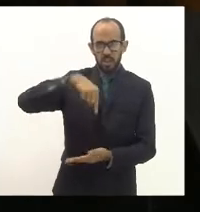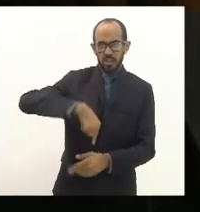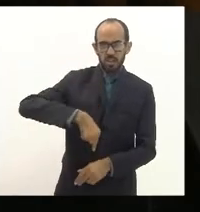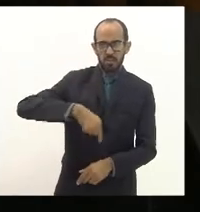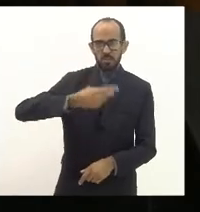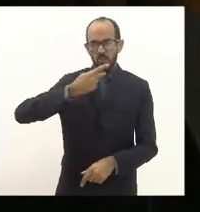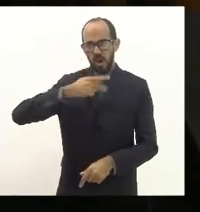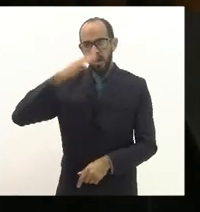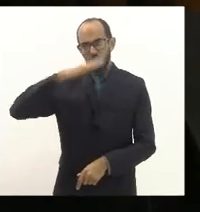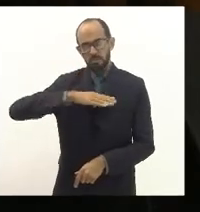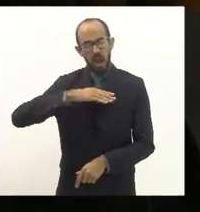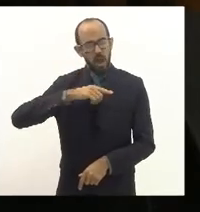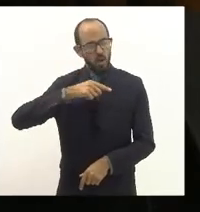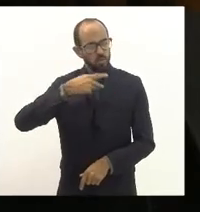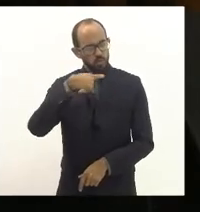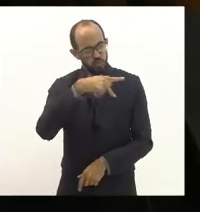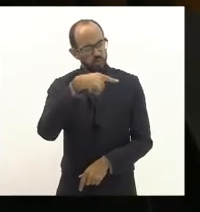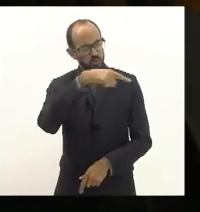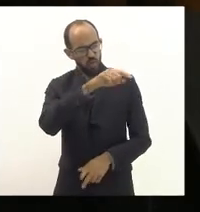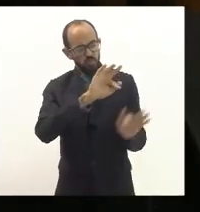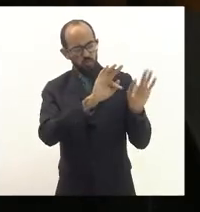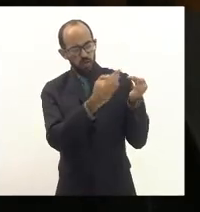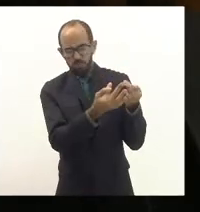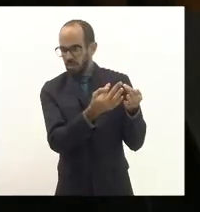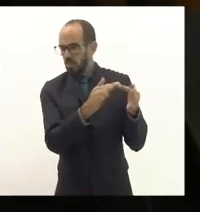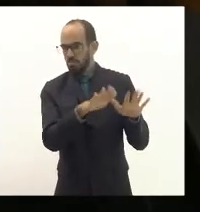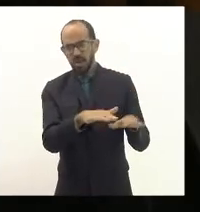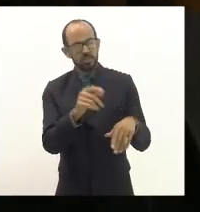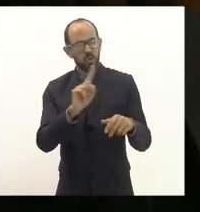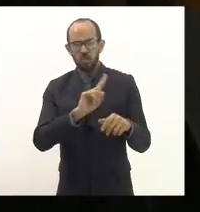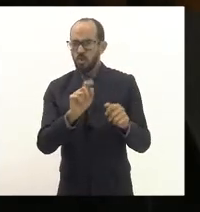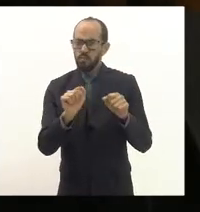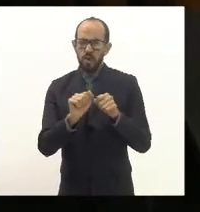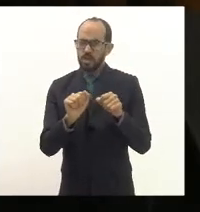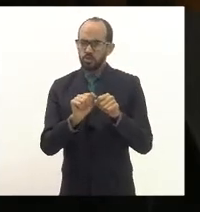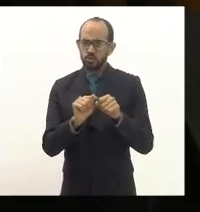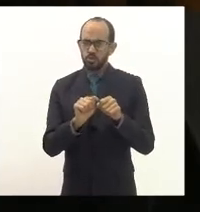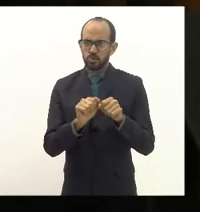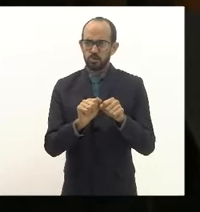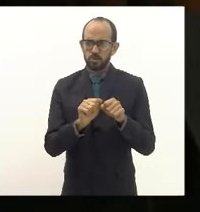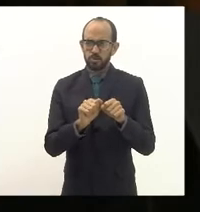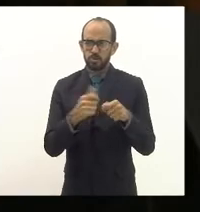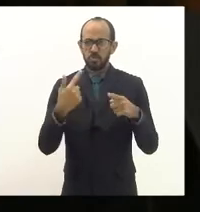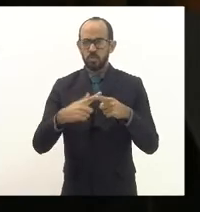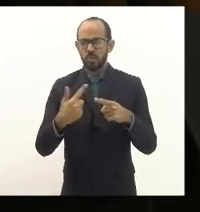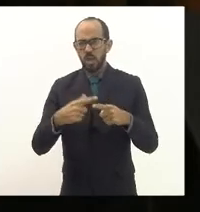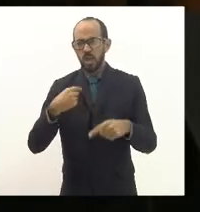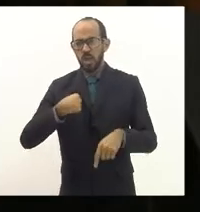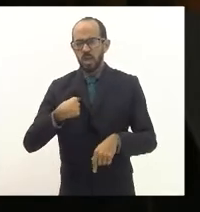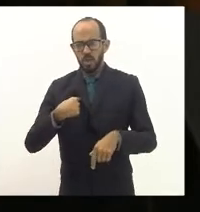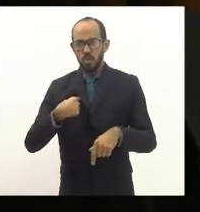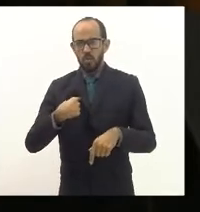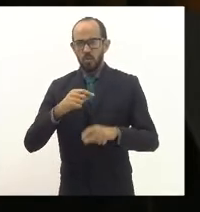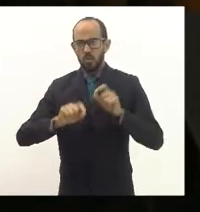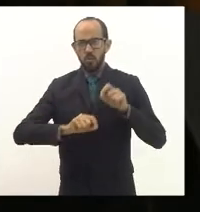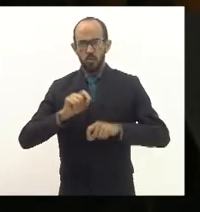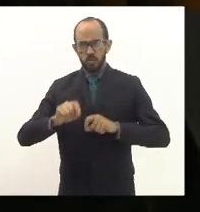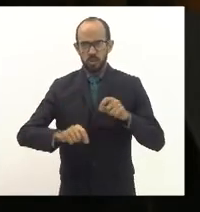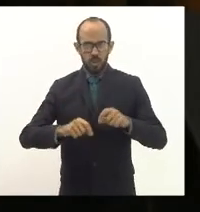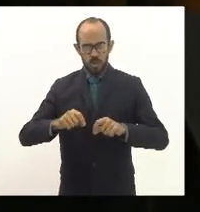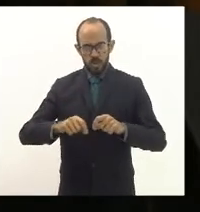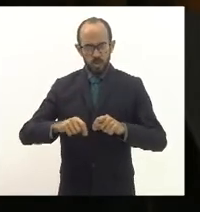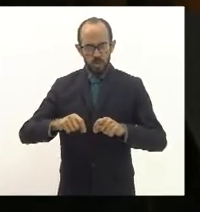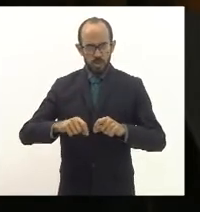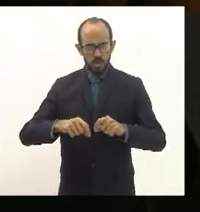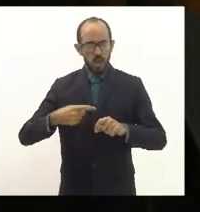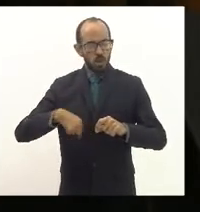para falar mal dos seus. E eu não vou fazer isso, governador, porque eu duelo e eu vou para o